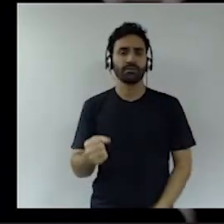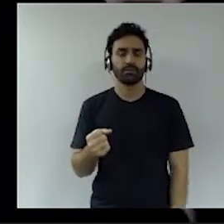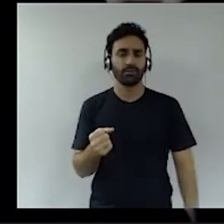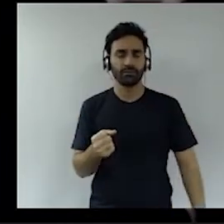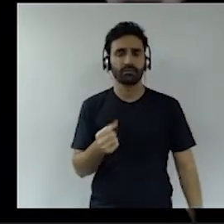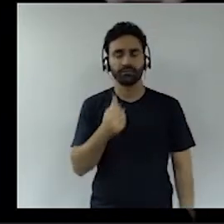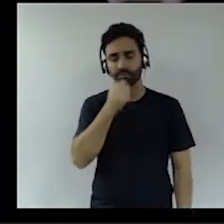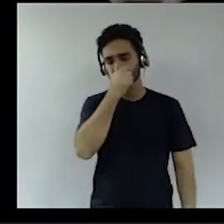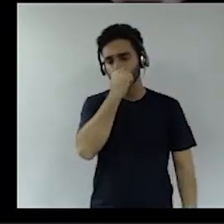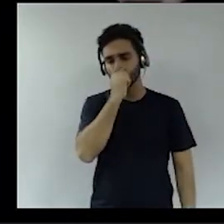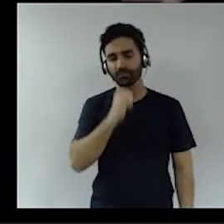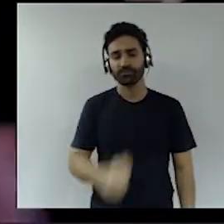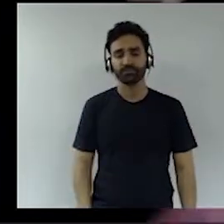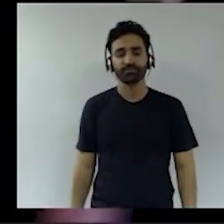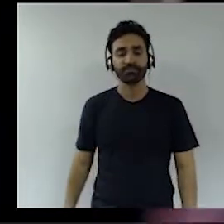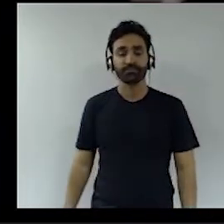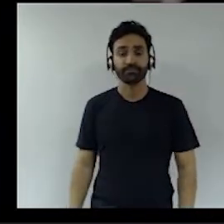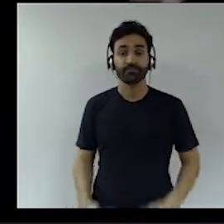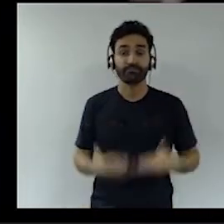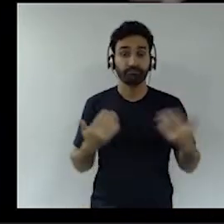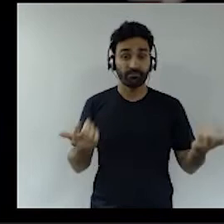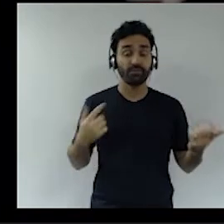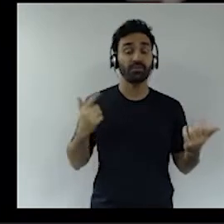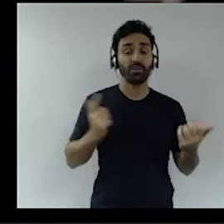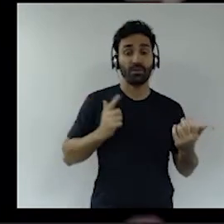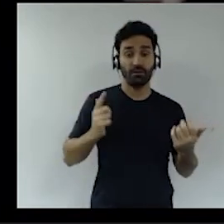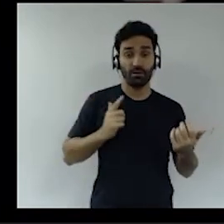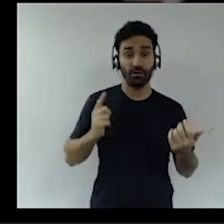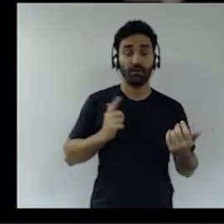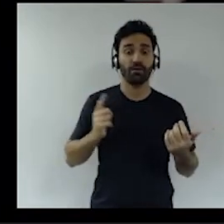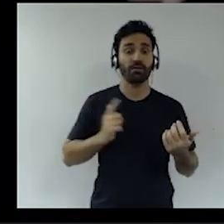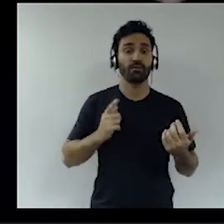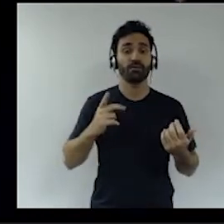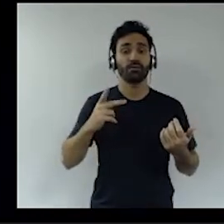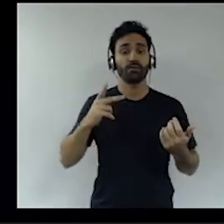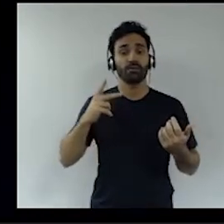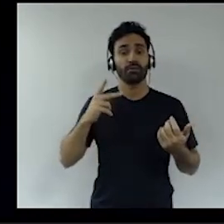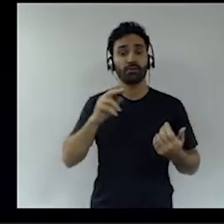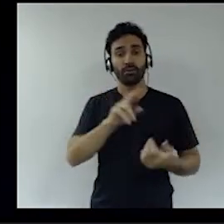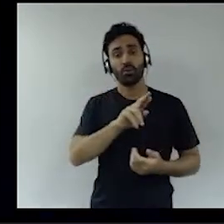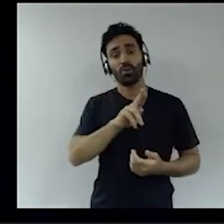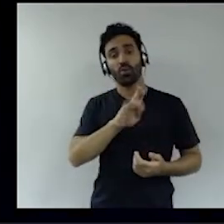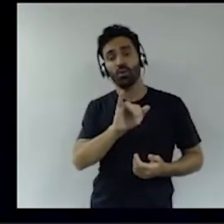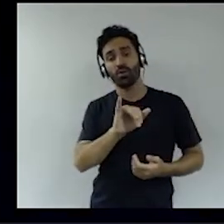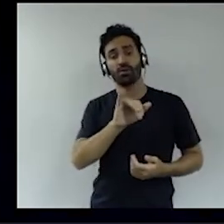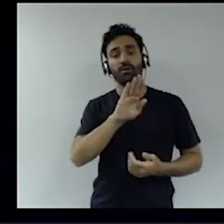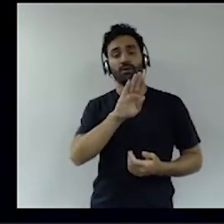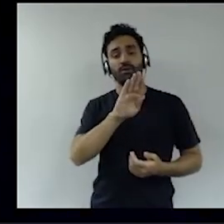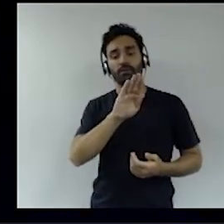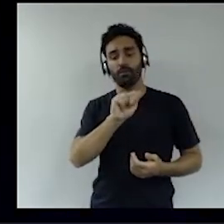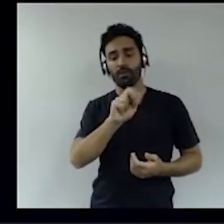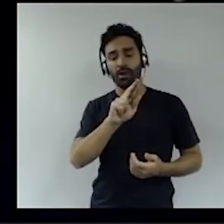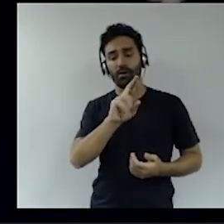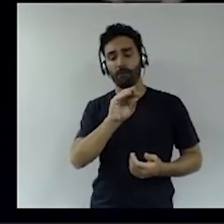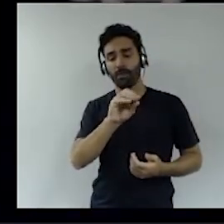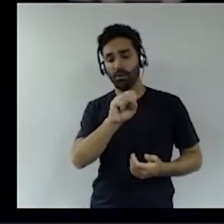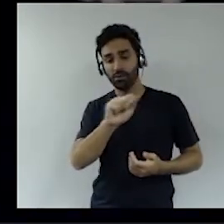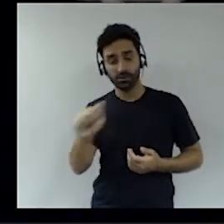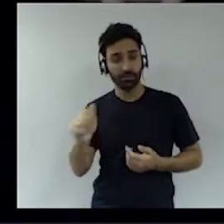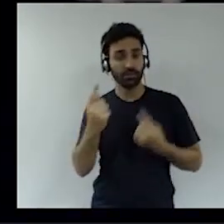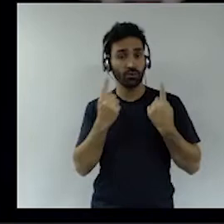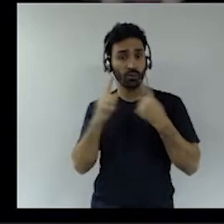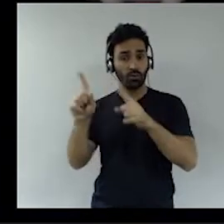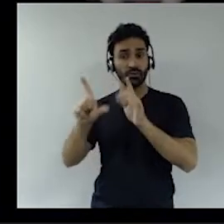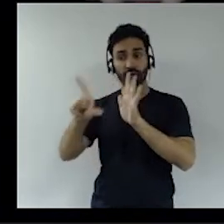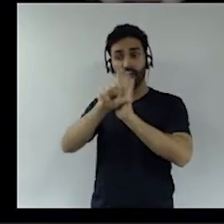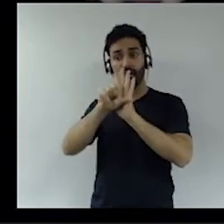vigor, e tivemos políticos do Jair de Rui Barbosa se opondo à legislação que tornava obrigatória